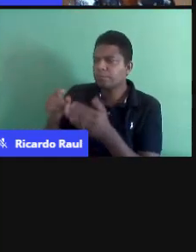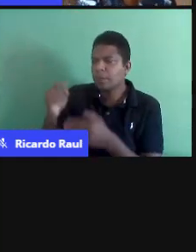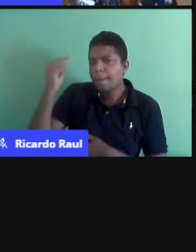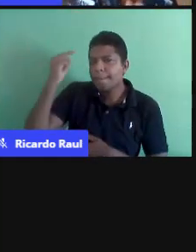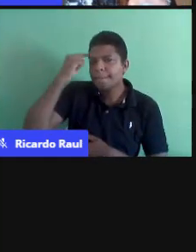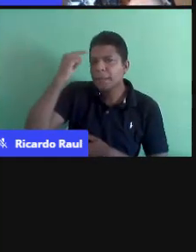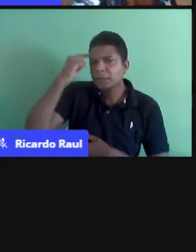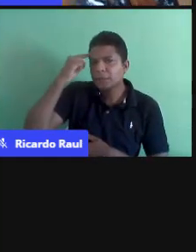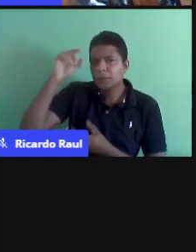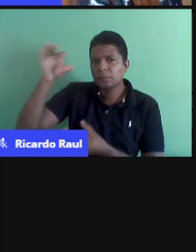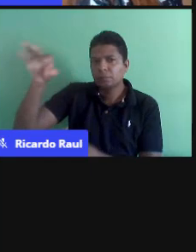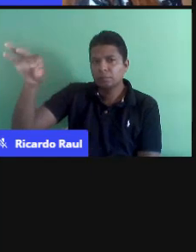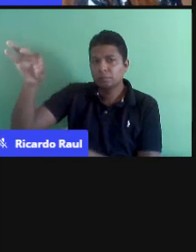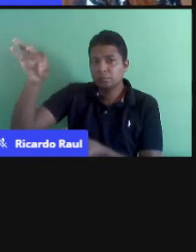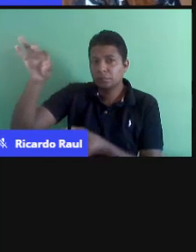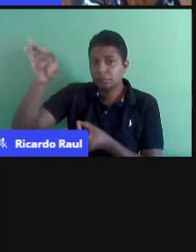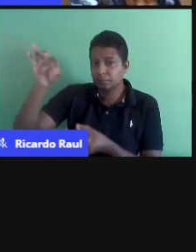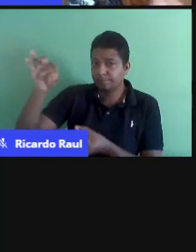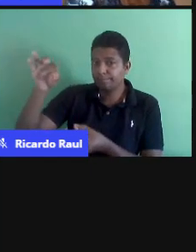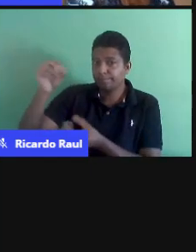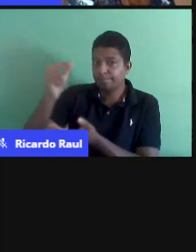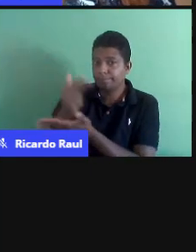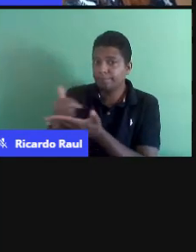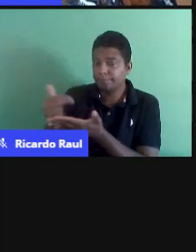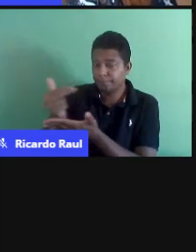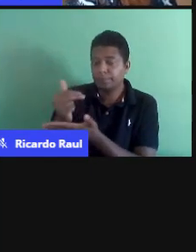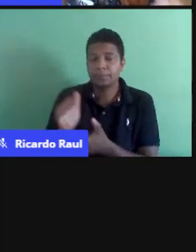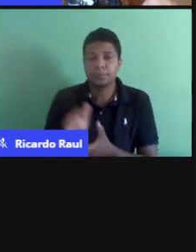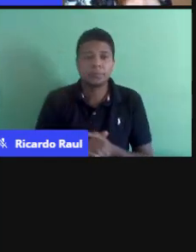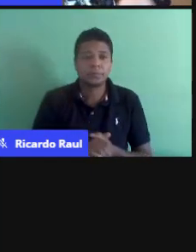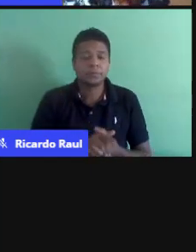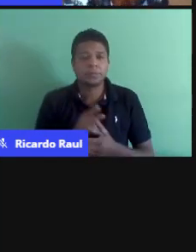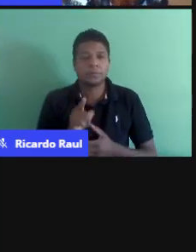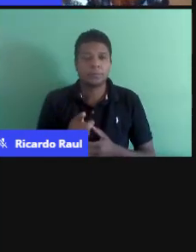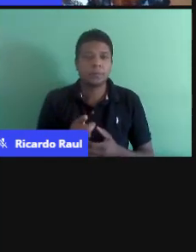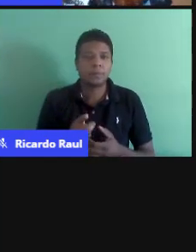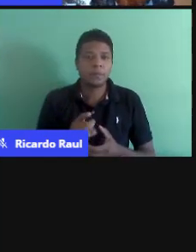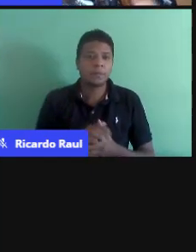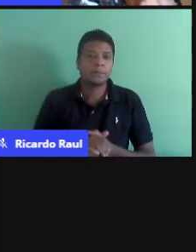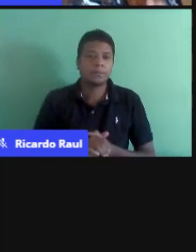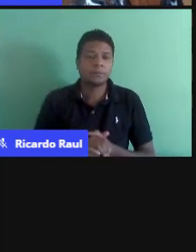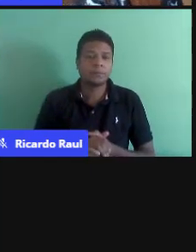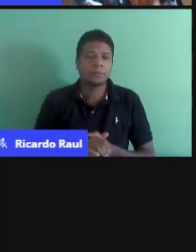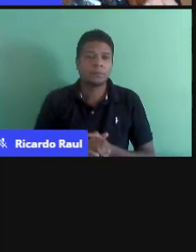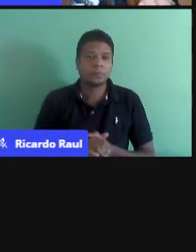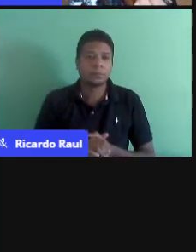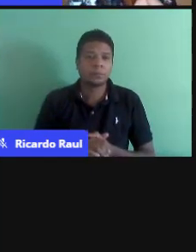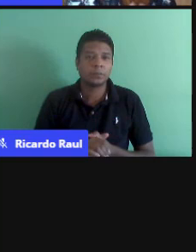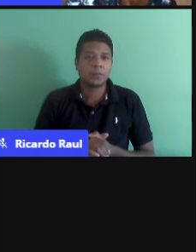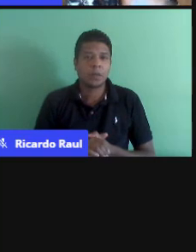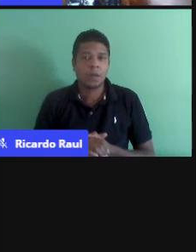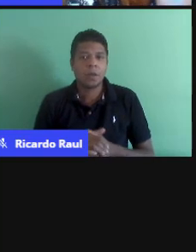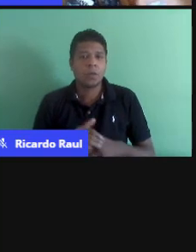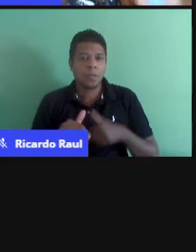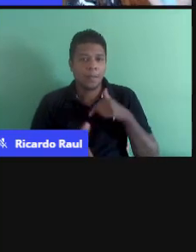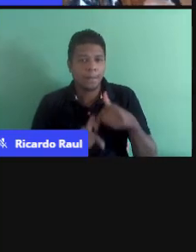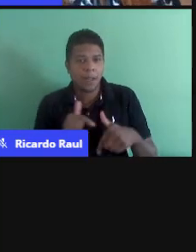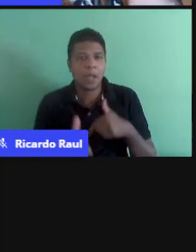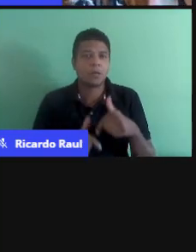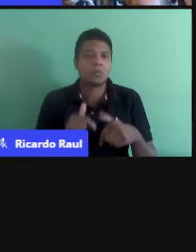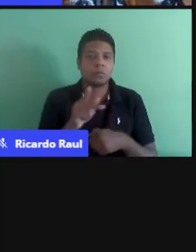pensar mais sobre a própria criação. Então, isso é uma maneira de intervir. E o papel do professor é